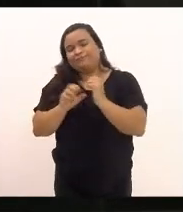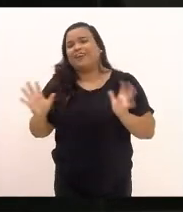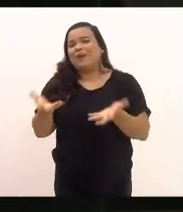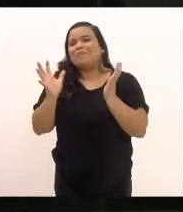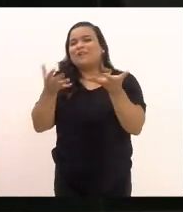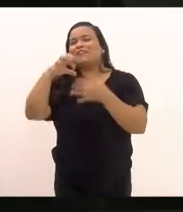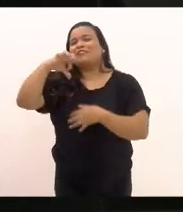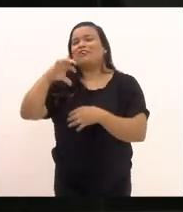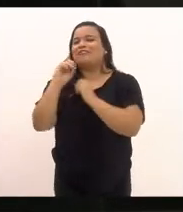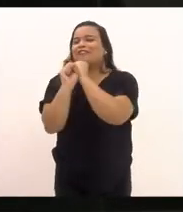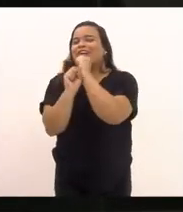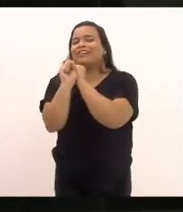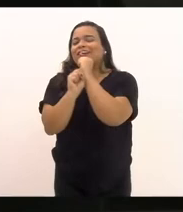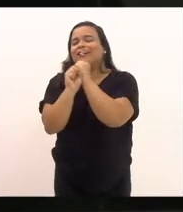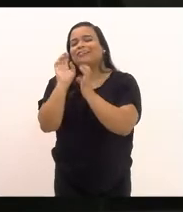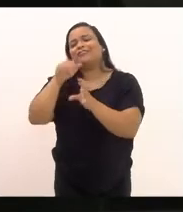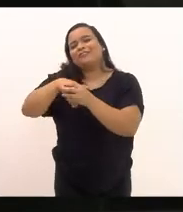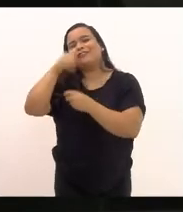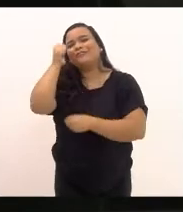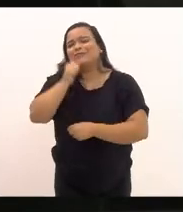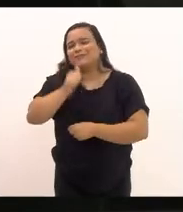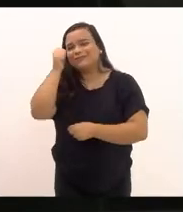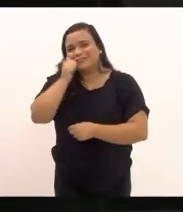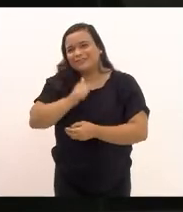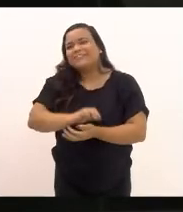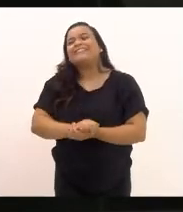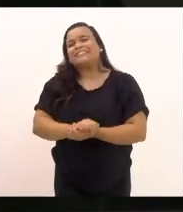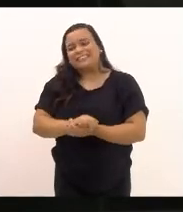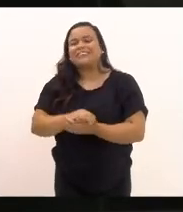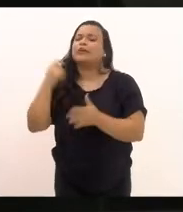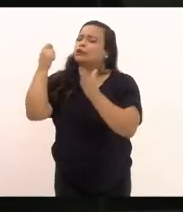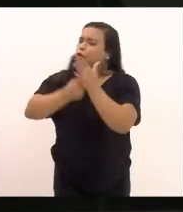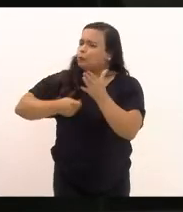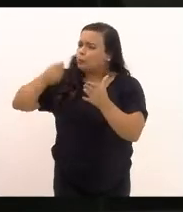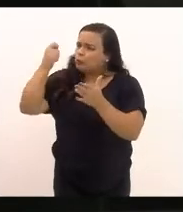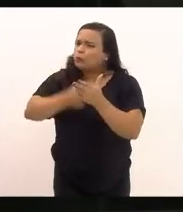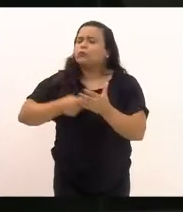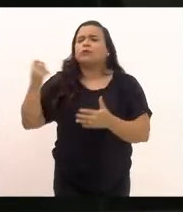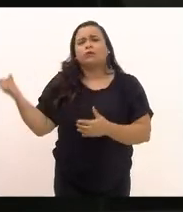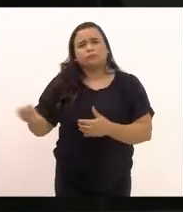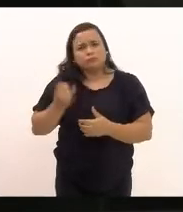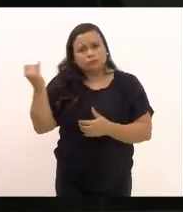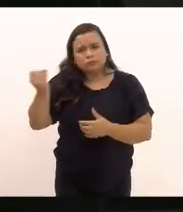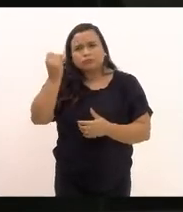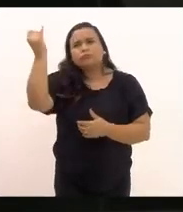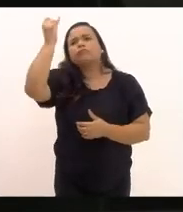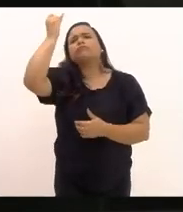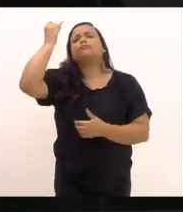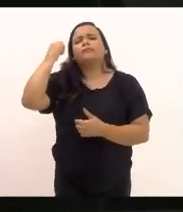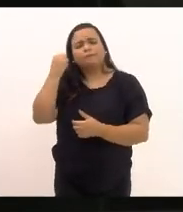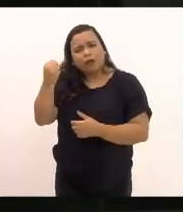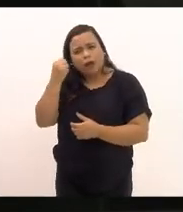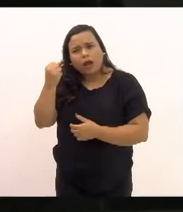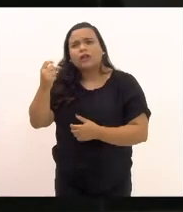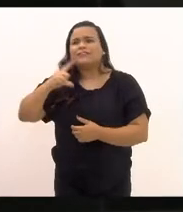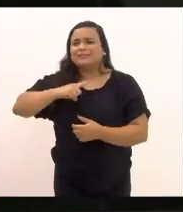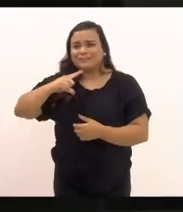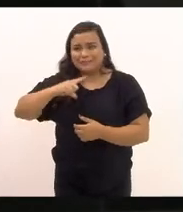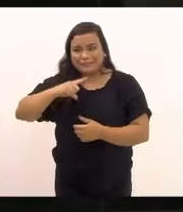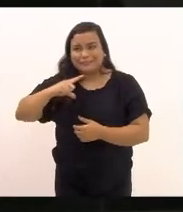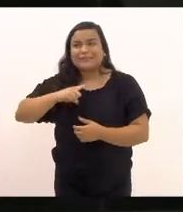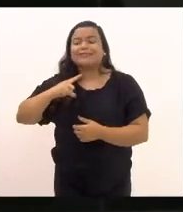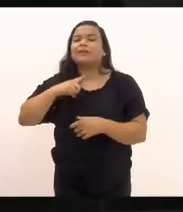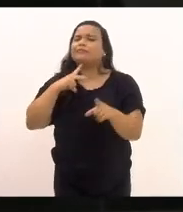os 90 anos do voto feminino, uma luta fundamental, importante para